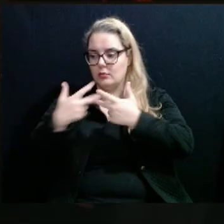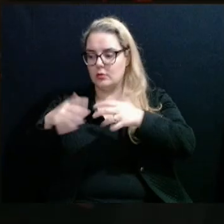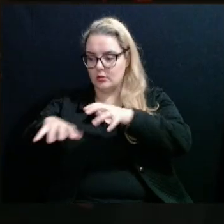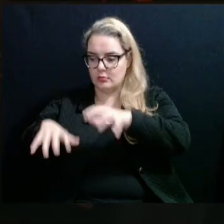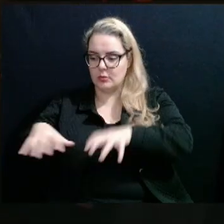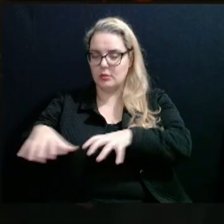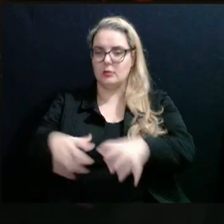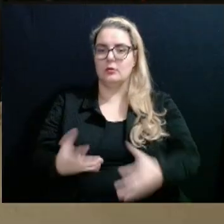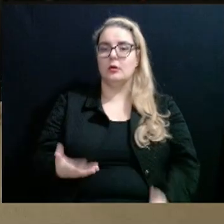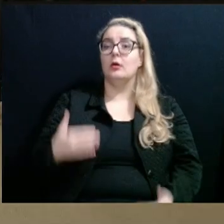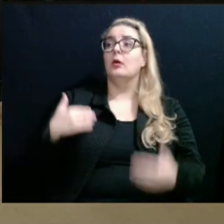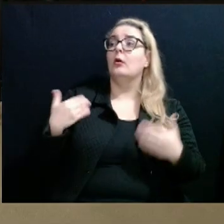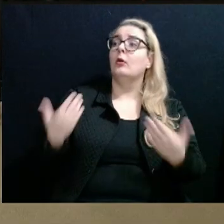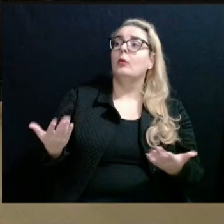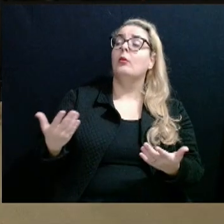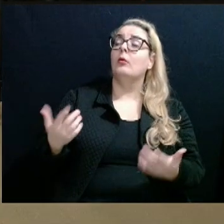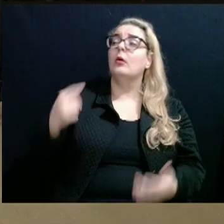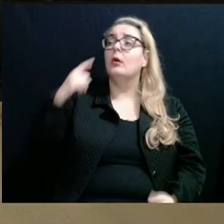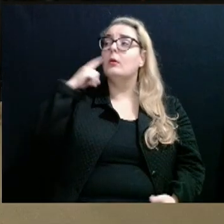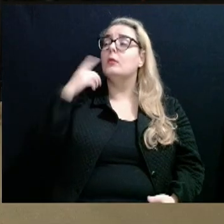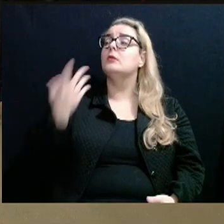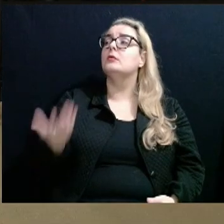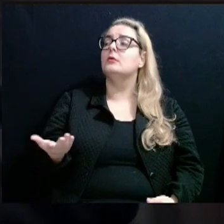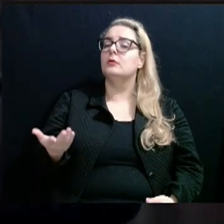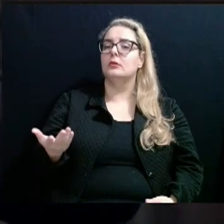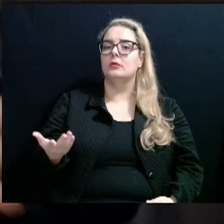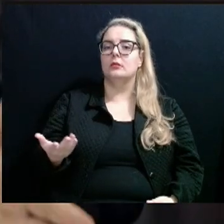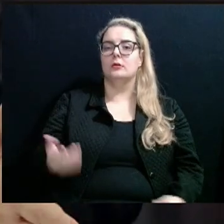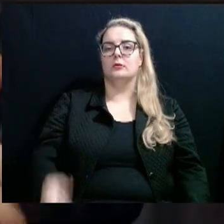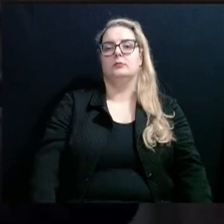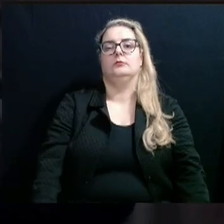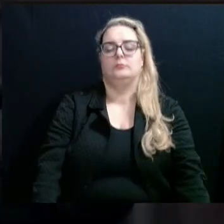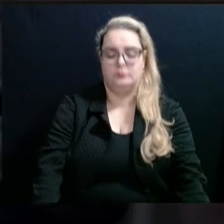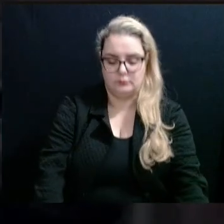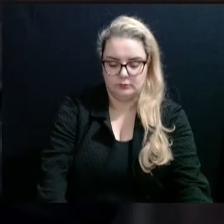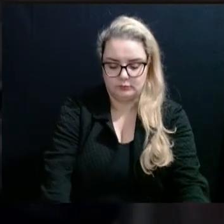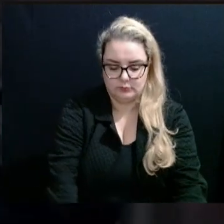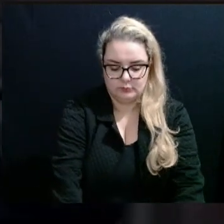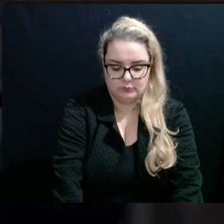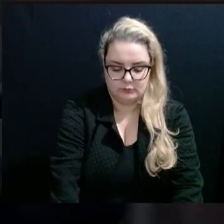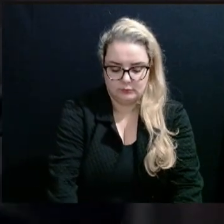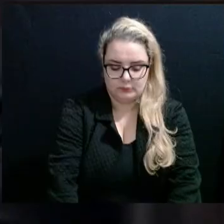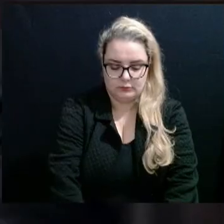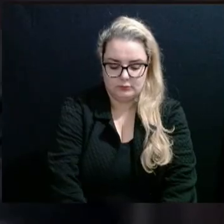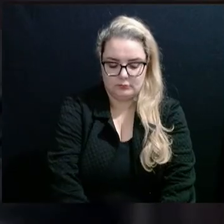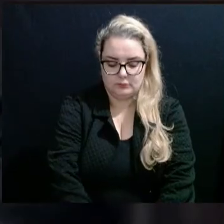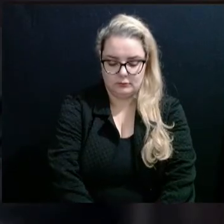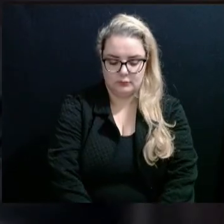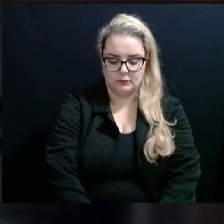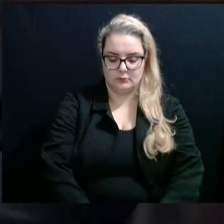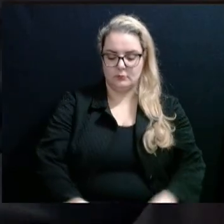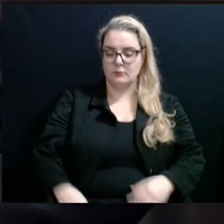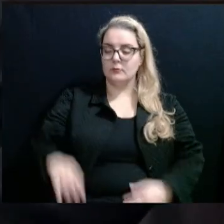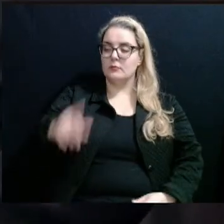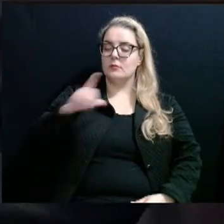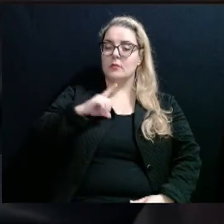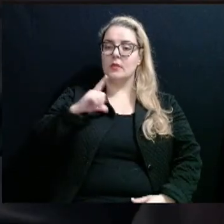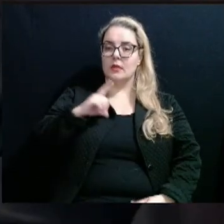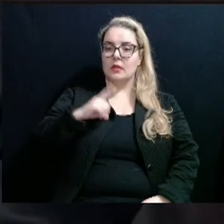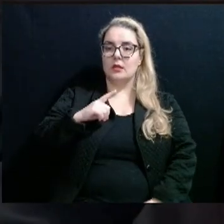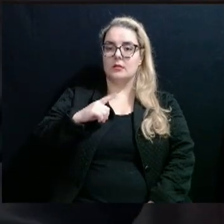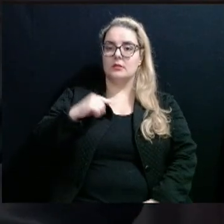sua concepção sobre isso, Mara? Existe, e a gente vai falar sobre isso. Eu só queria complementar